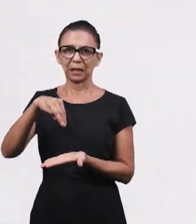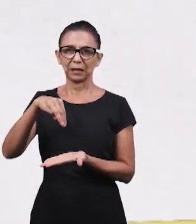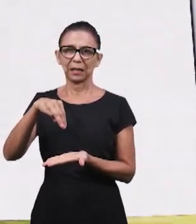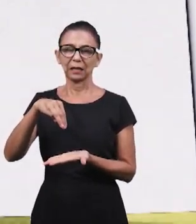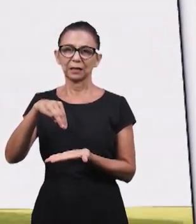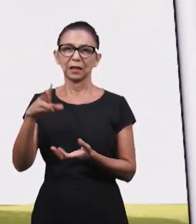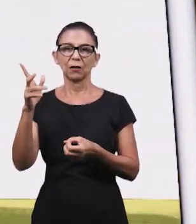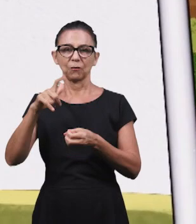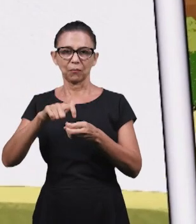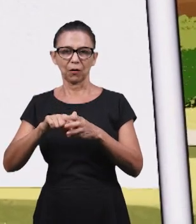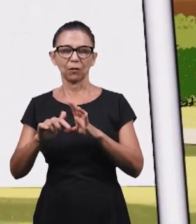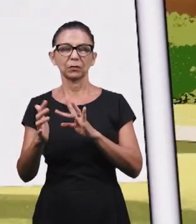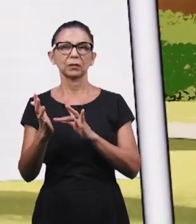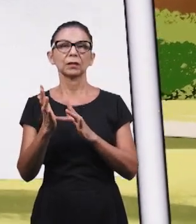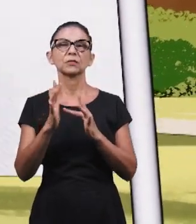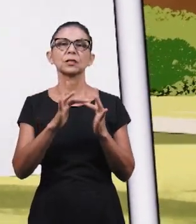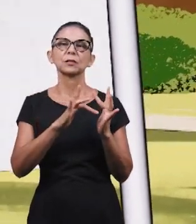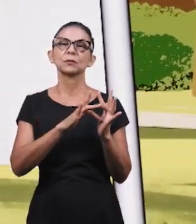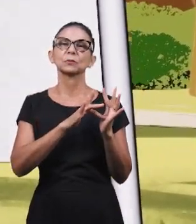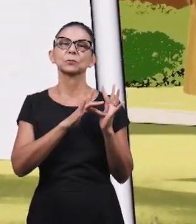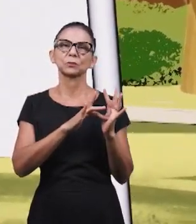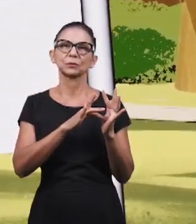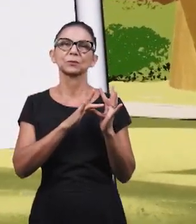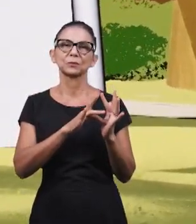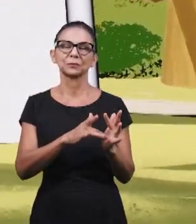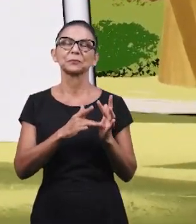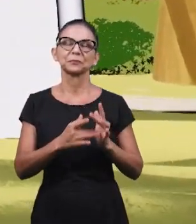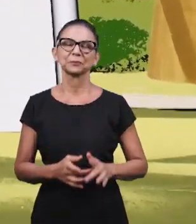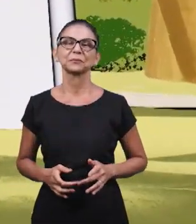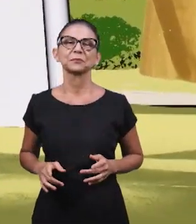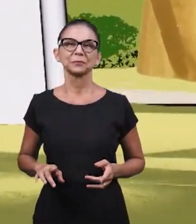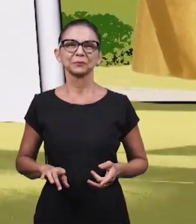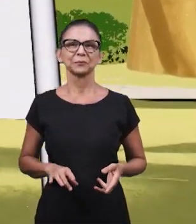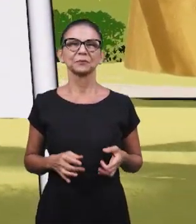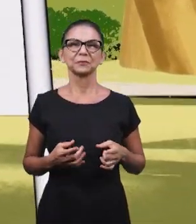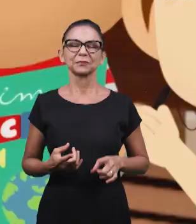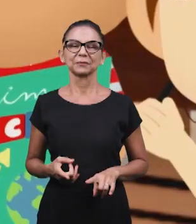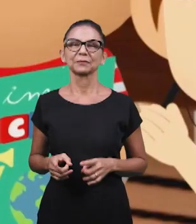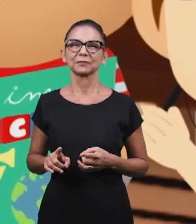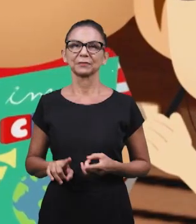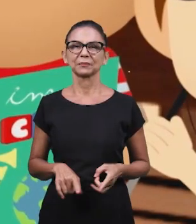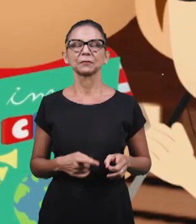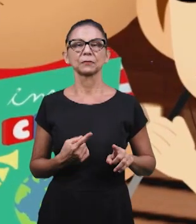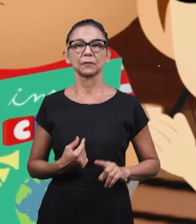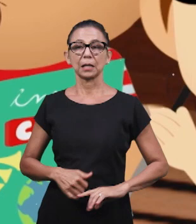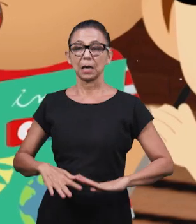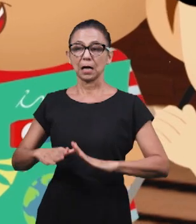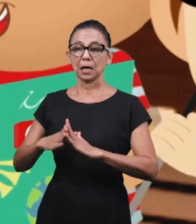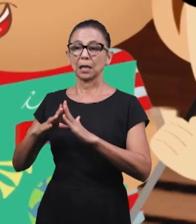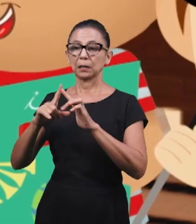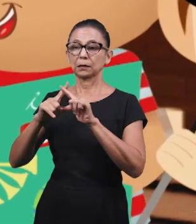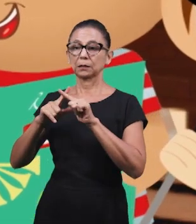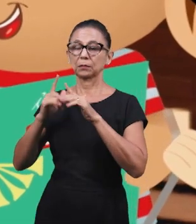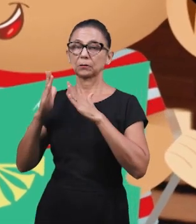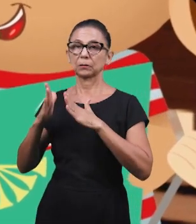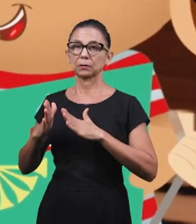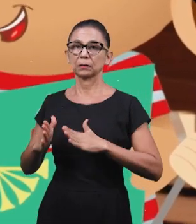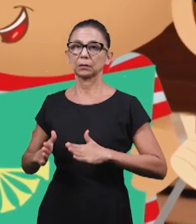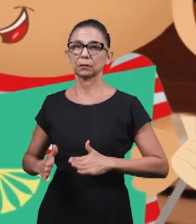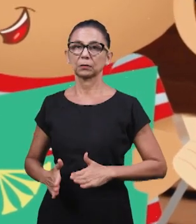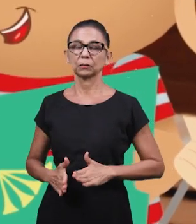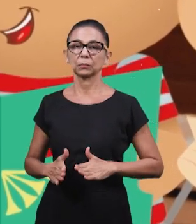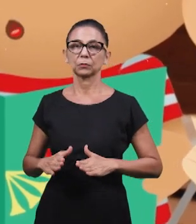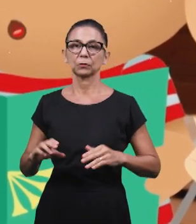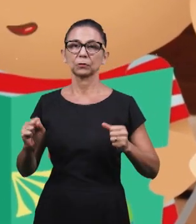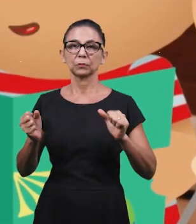Ora vem, Senhor Jesus, a igreja triunfante entoando